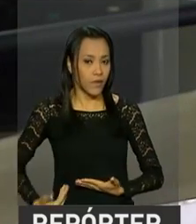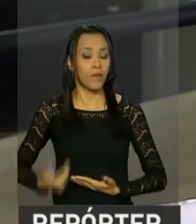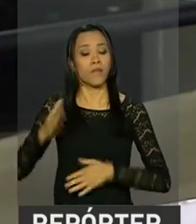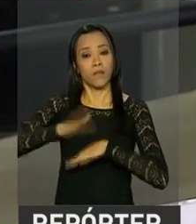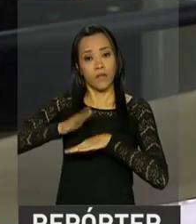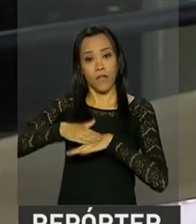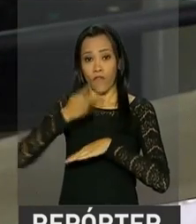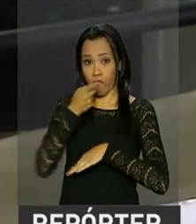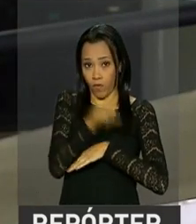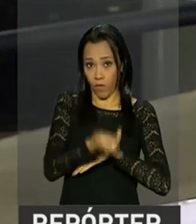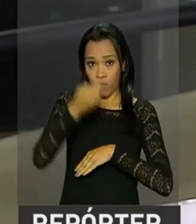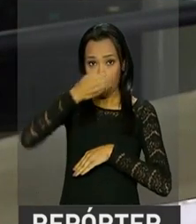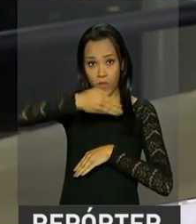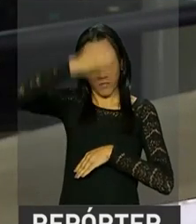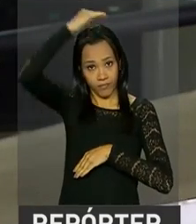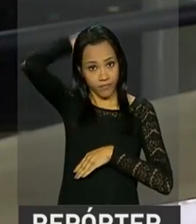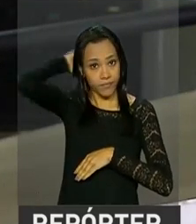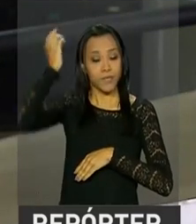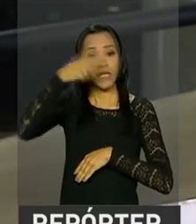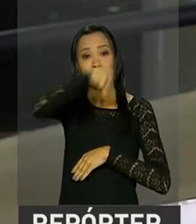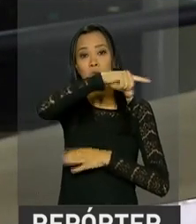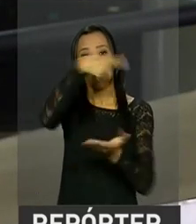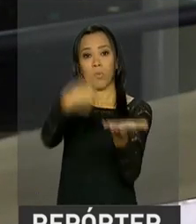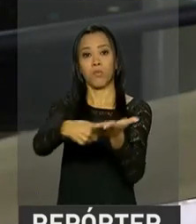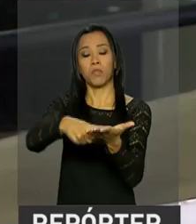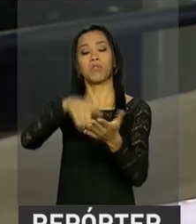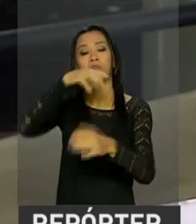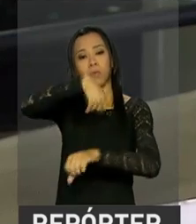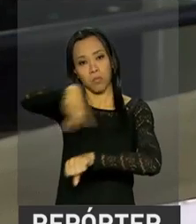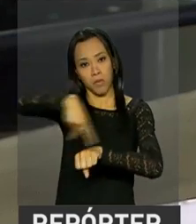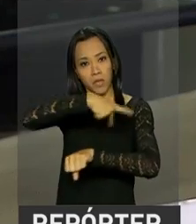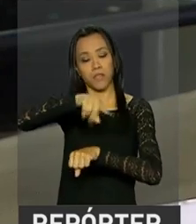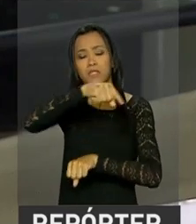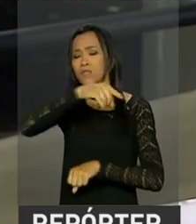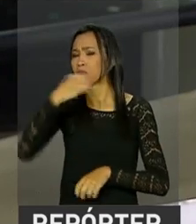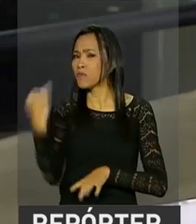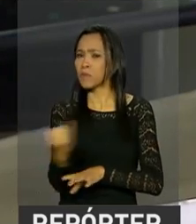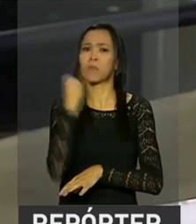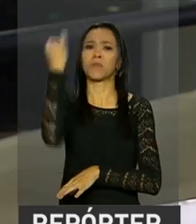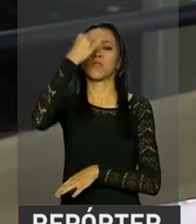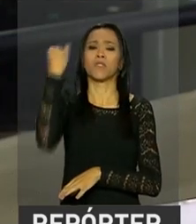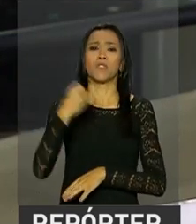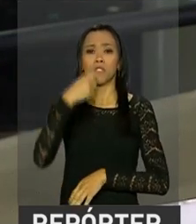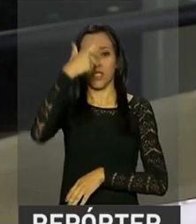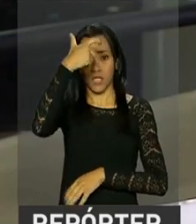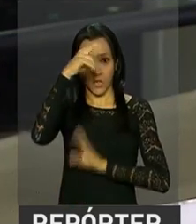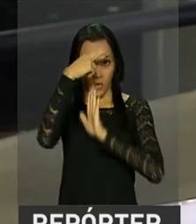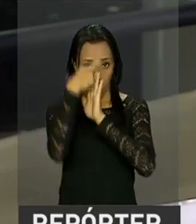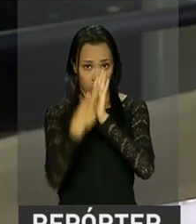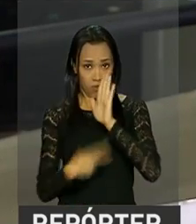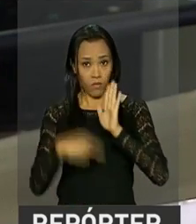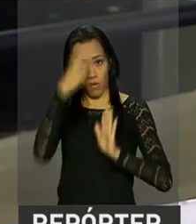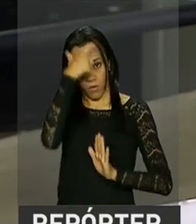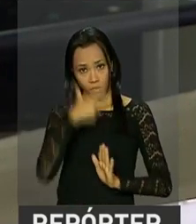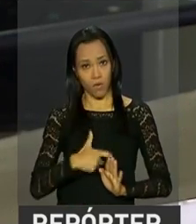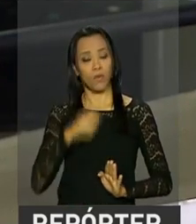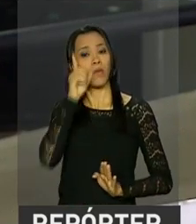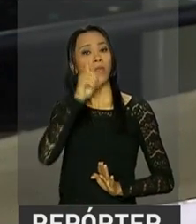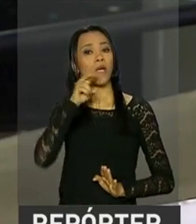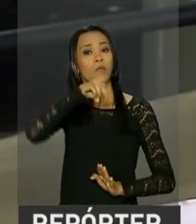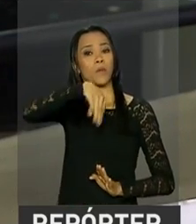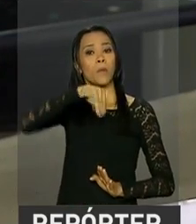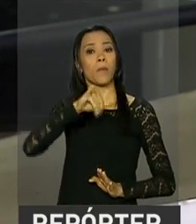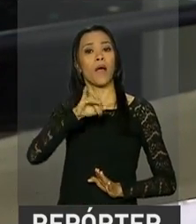o comprometimento dos deputados com o Brasil foi fundamental para que o parecer do relator Arthur Maia fosse aprovado